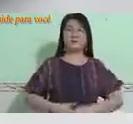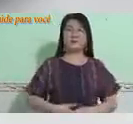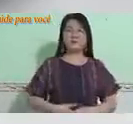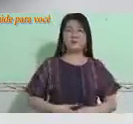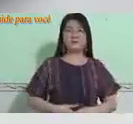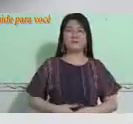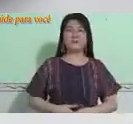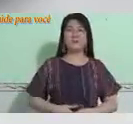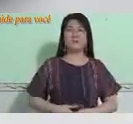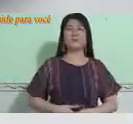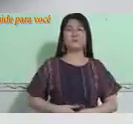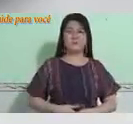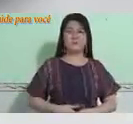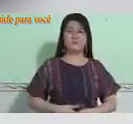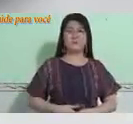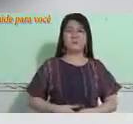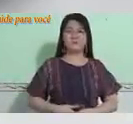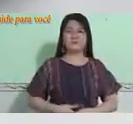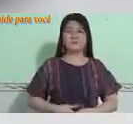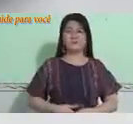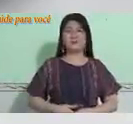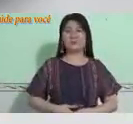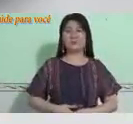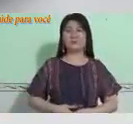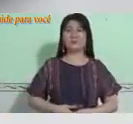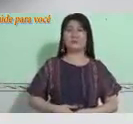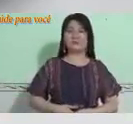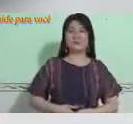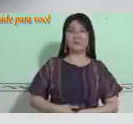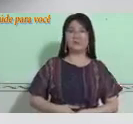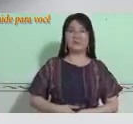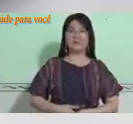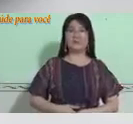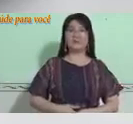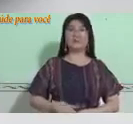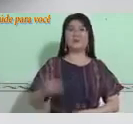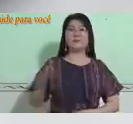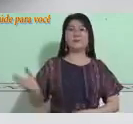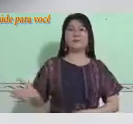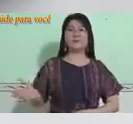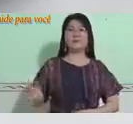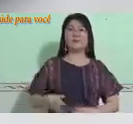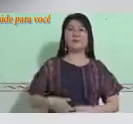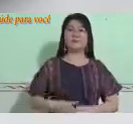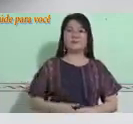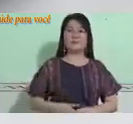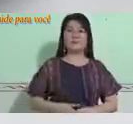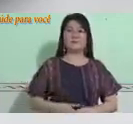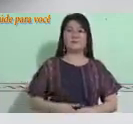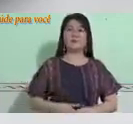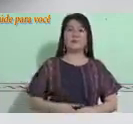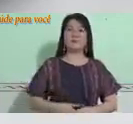leves, vírgula, pois o suor pode piorar a coceira, ponto e vírgula, medir a temperatura do bebê com termômetro, vírgula,